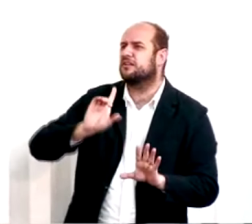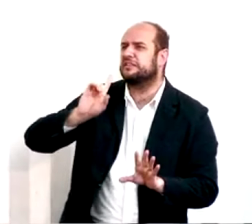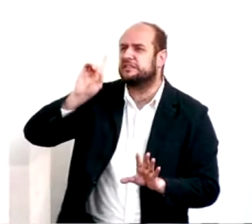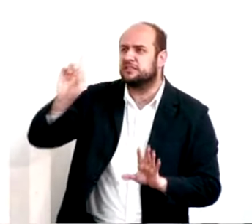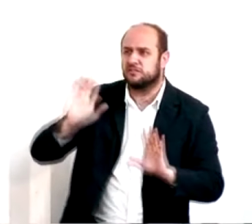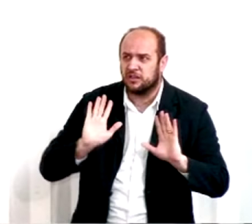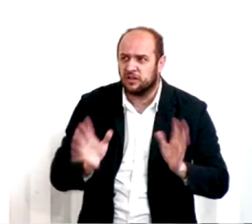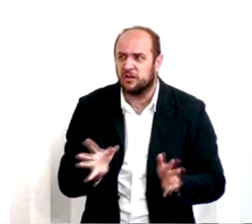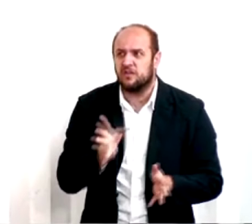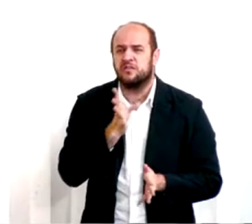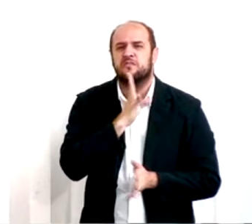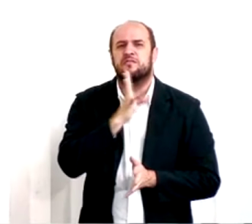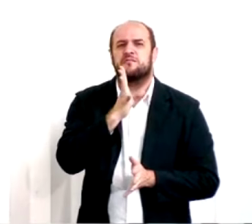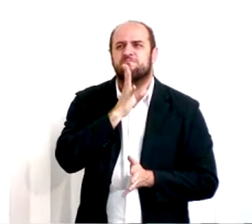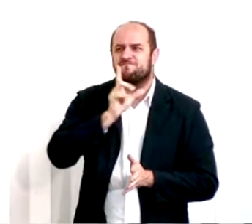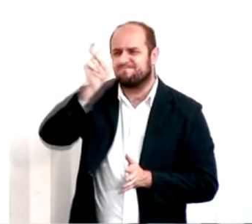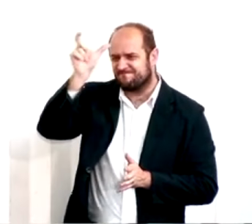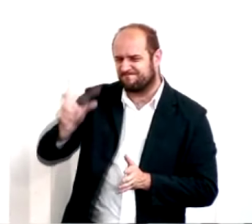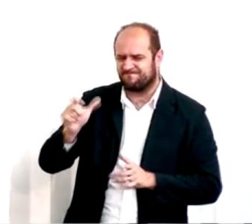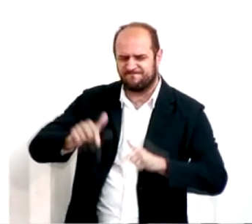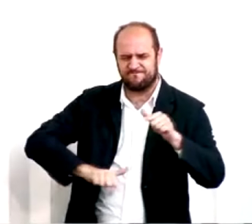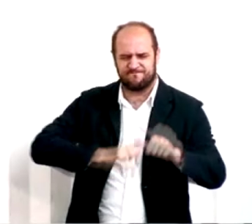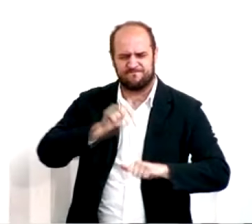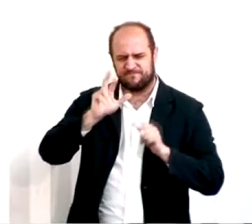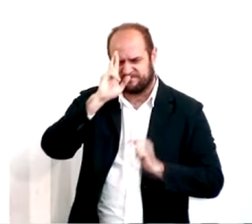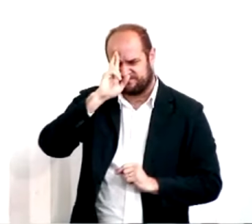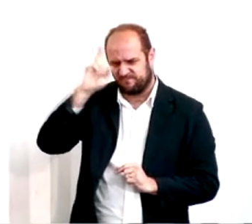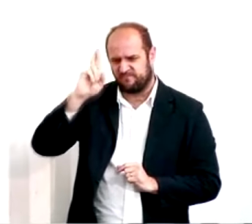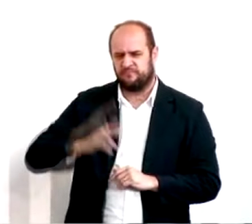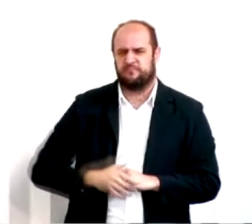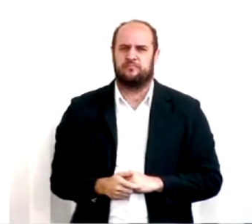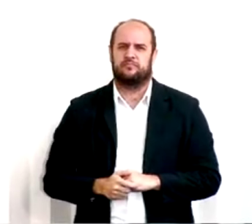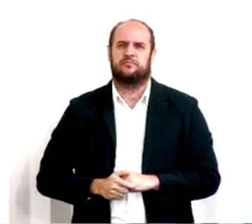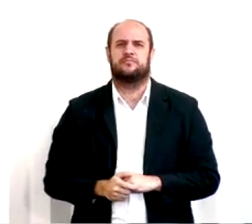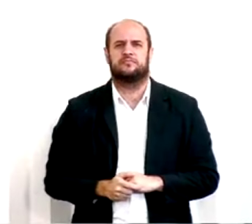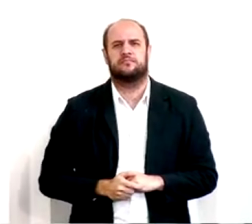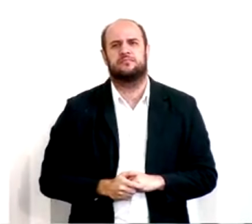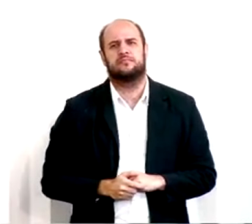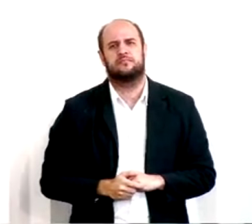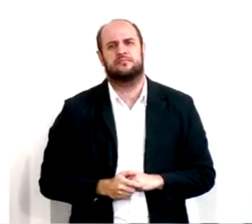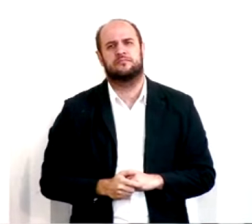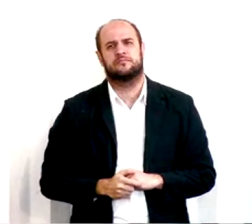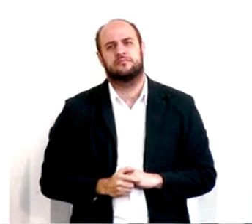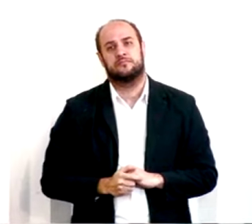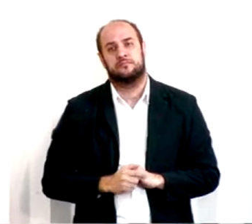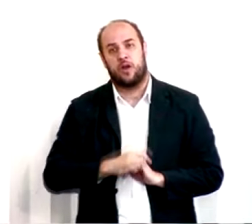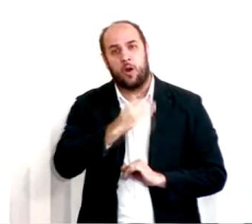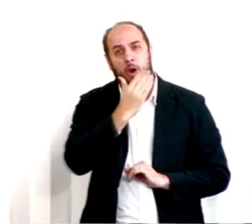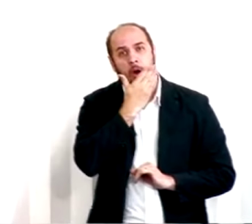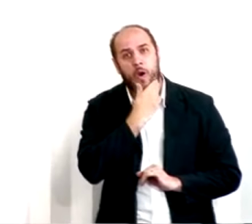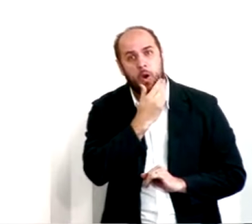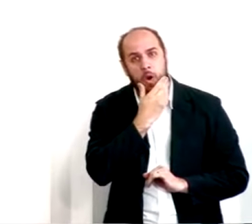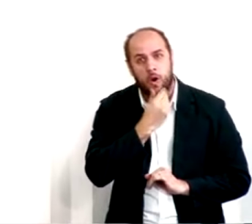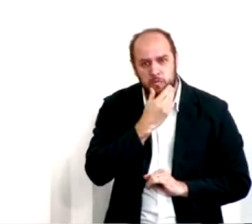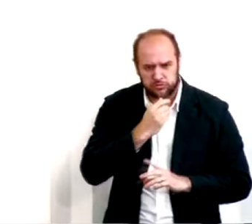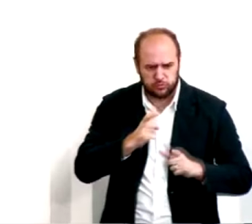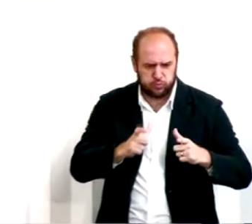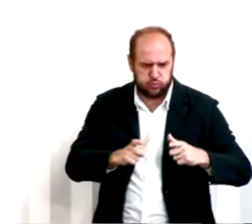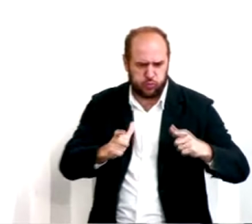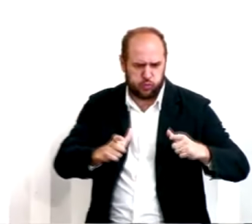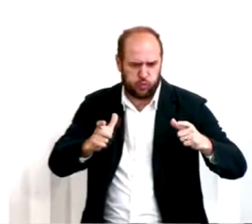haviam conhecido na pessoa na obra do homem da cruz estes homens cresciam como